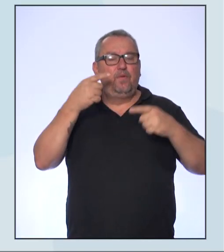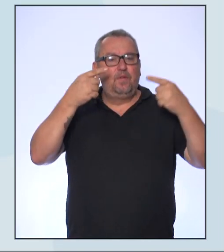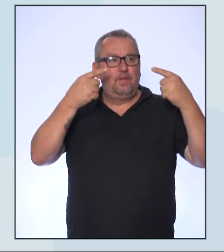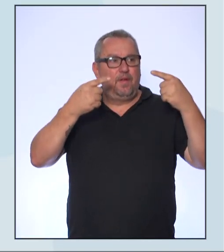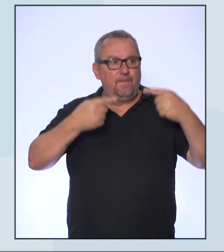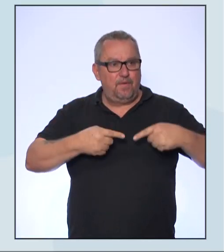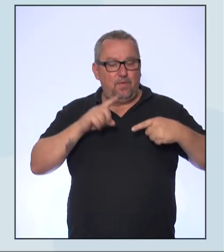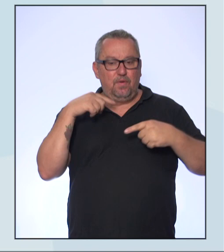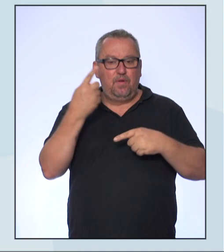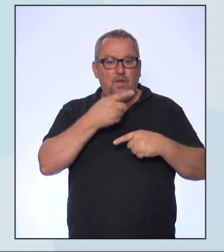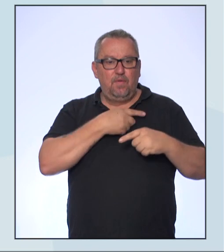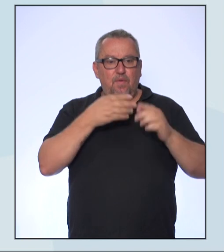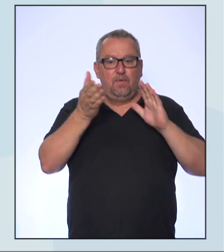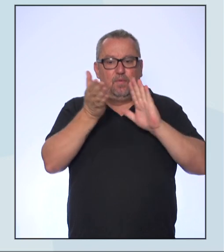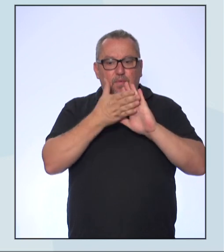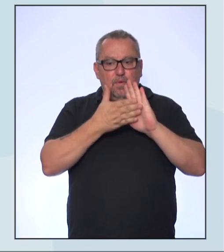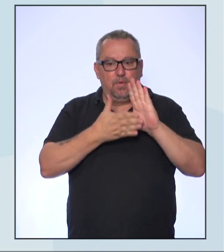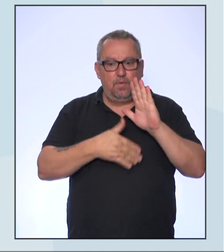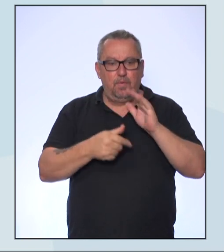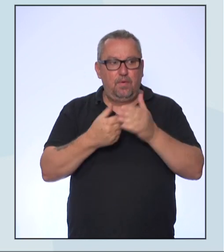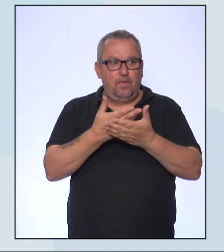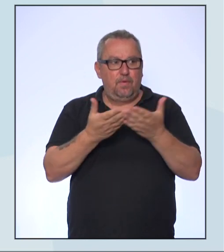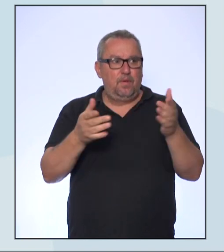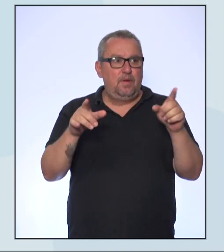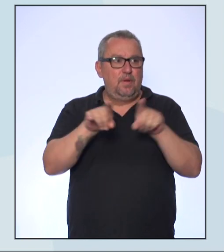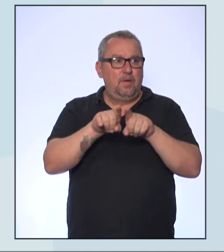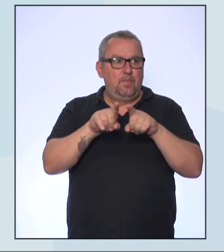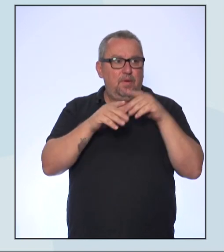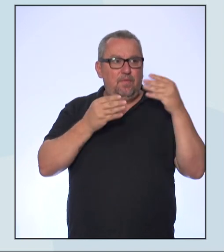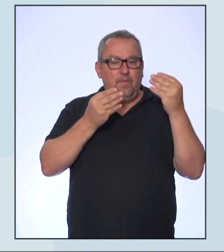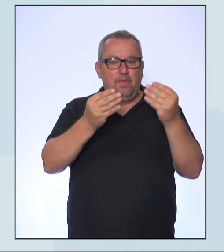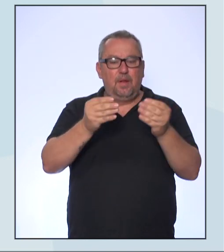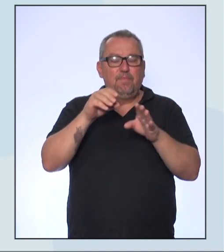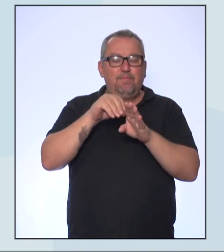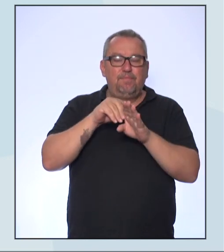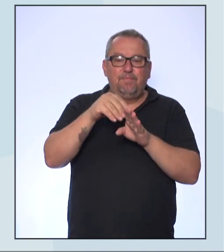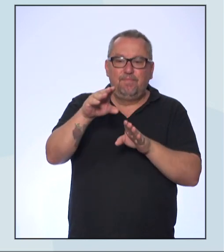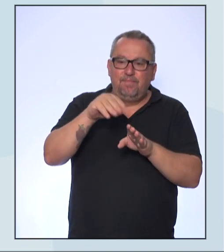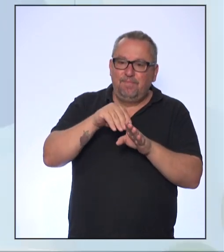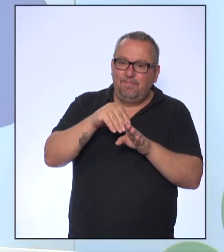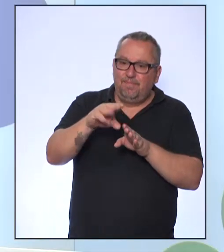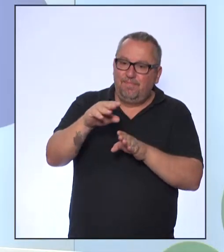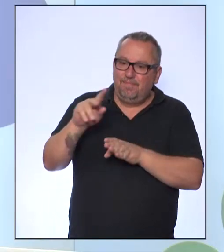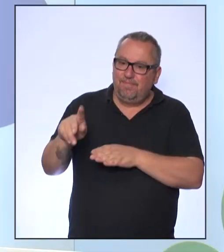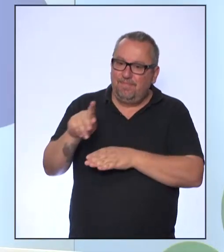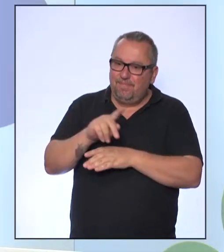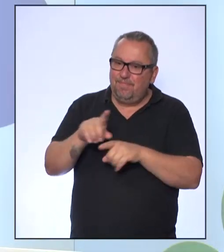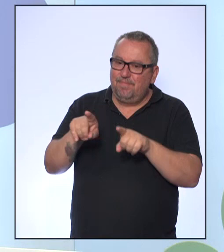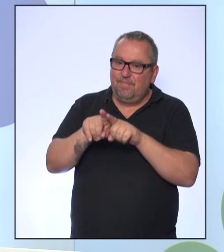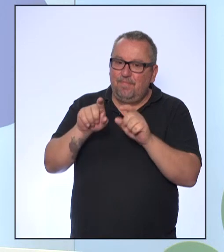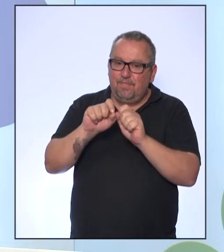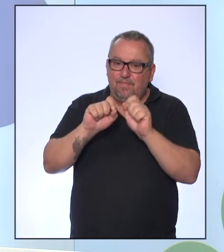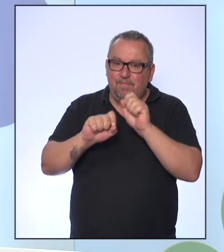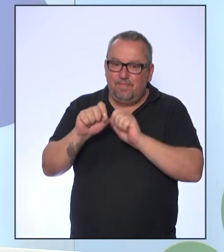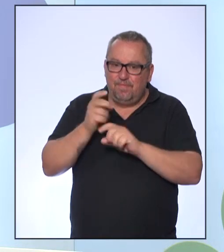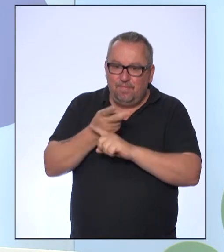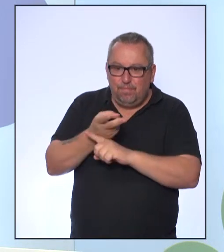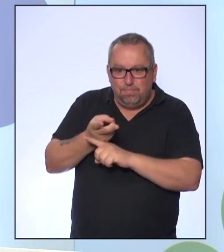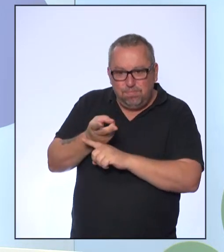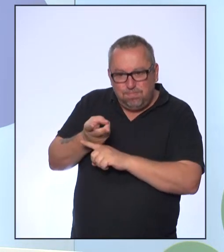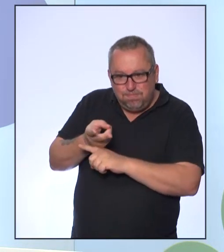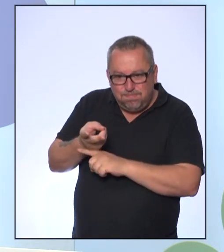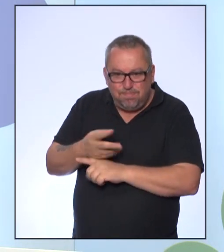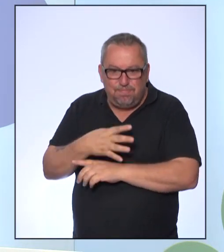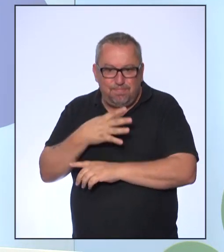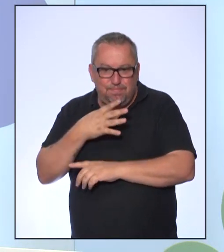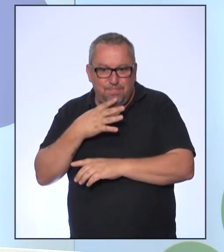nós vamos propor a vocês, tá? E vamos dar algumas dicas para os professores e para vocês fazerem a busca para aprofundar